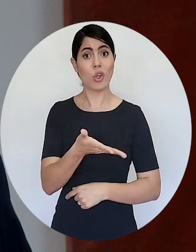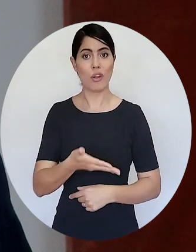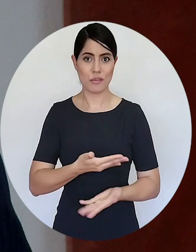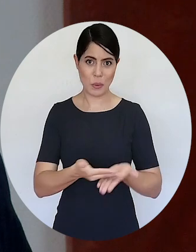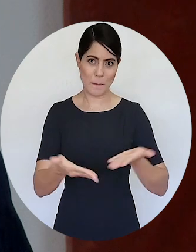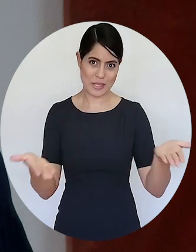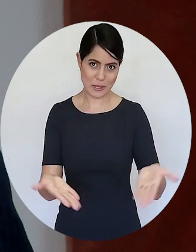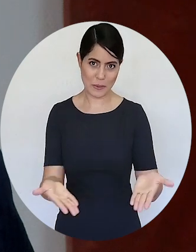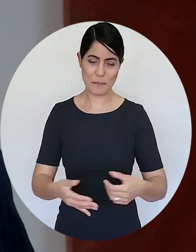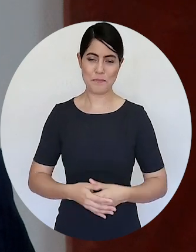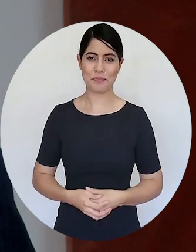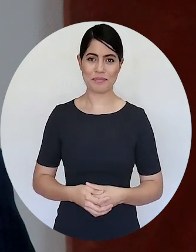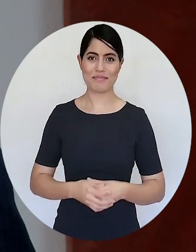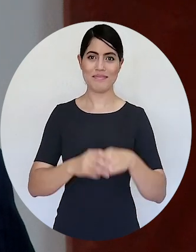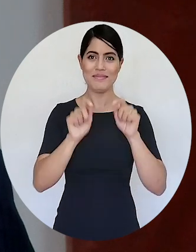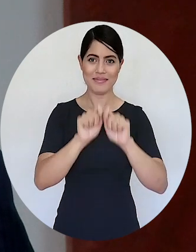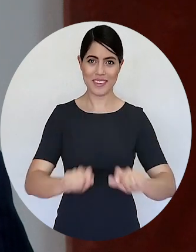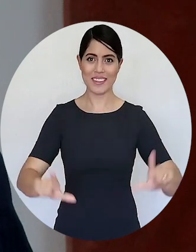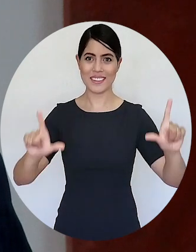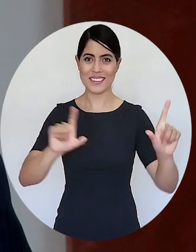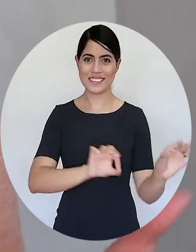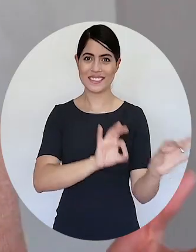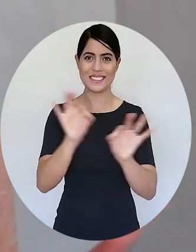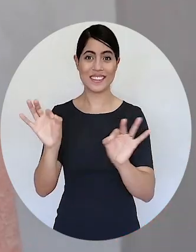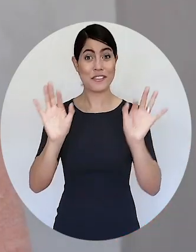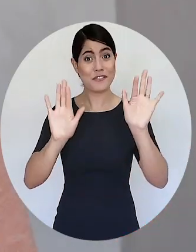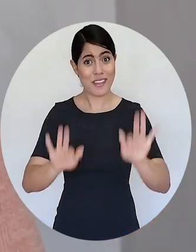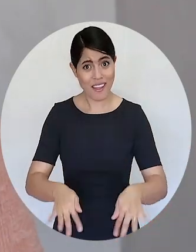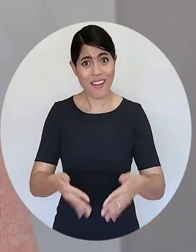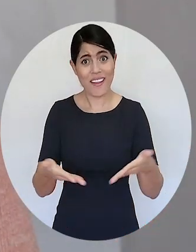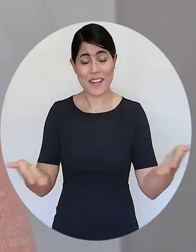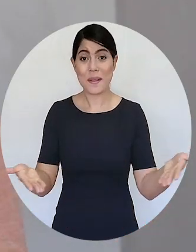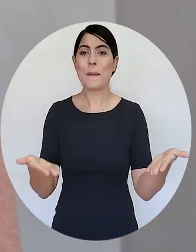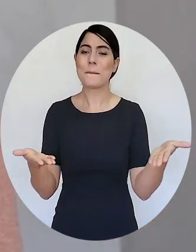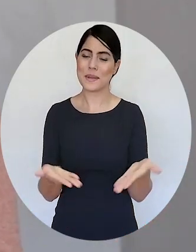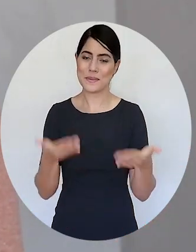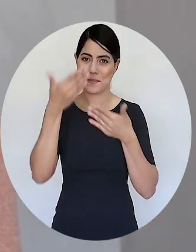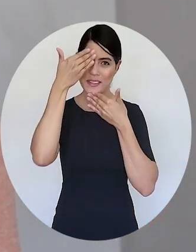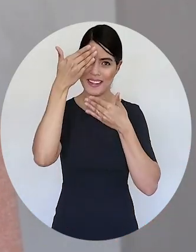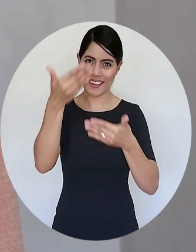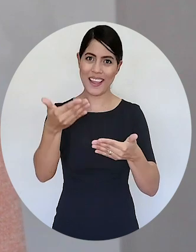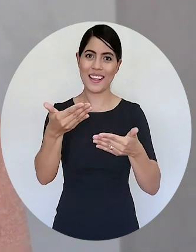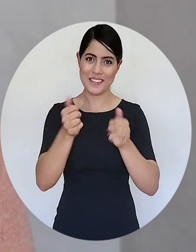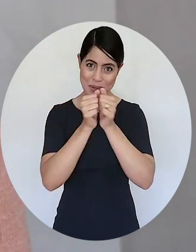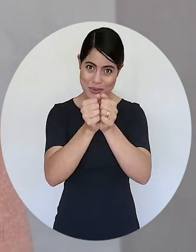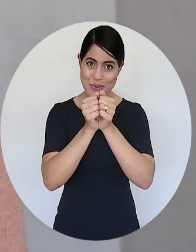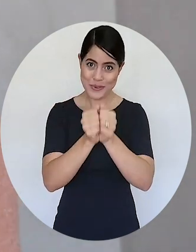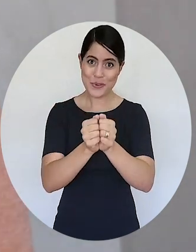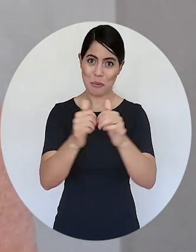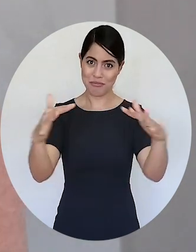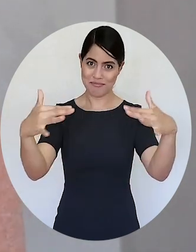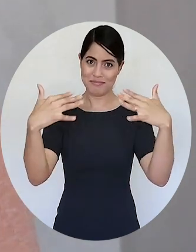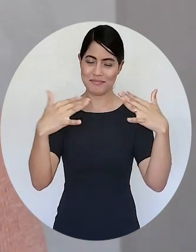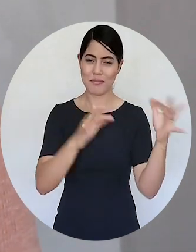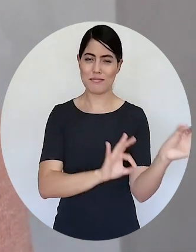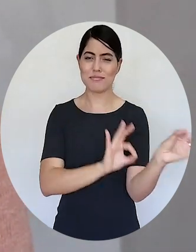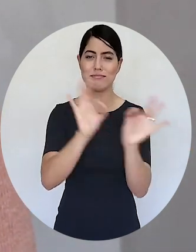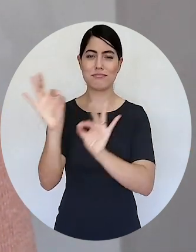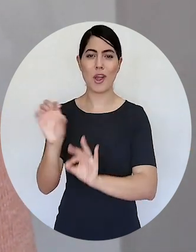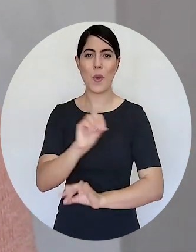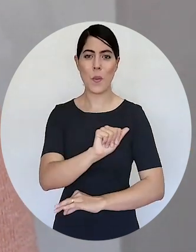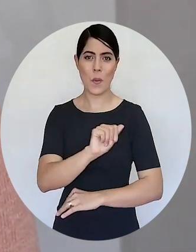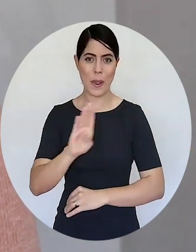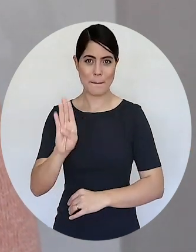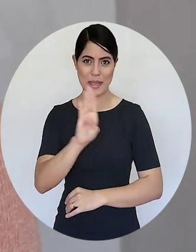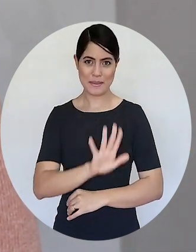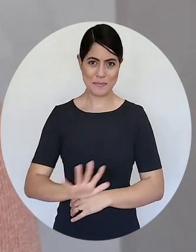novo paradigma que está nascendo a partir desse momento. E este programa fica por aqui. Obrigada por acompanhar conosco as últimas